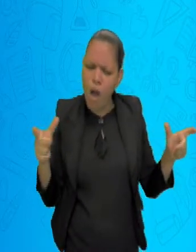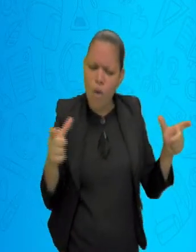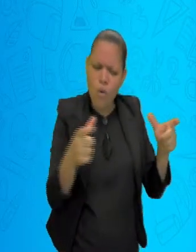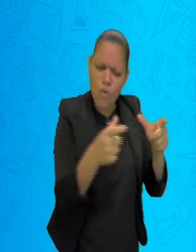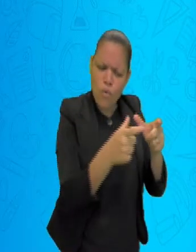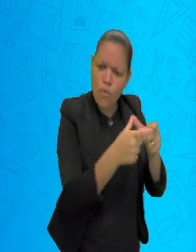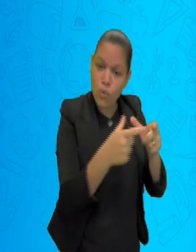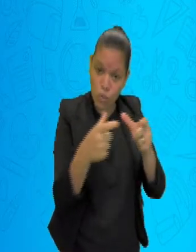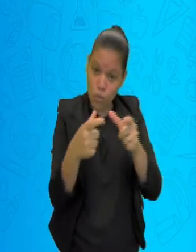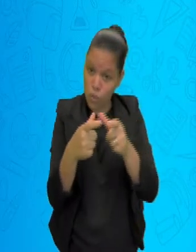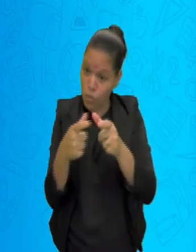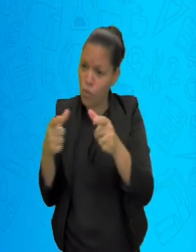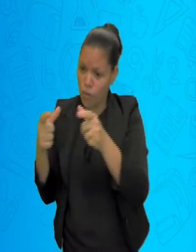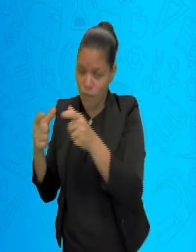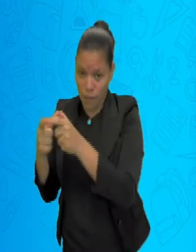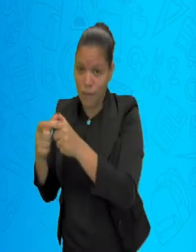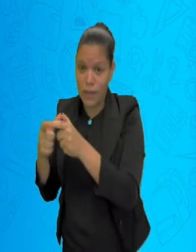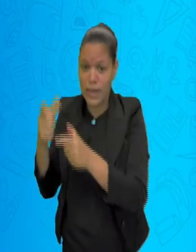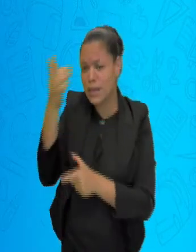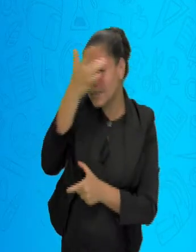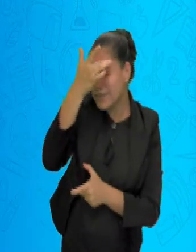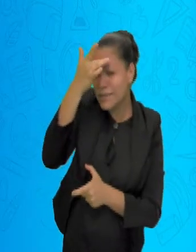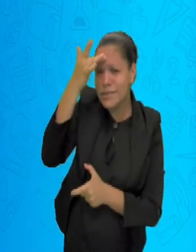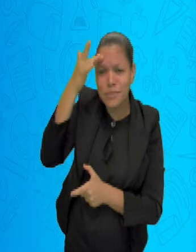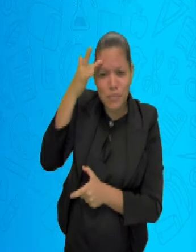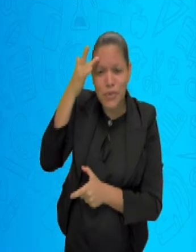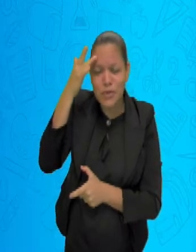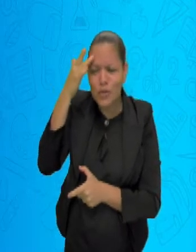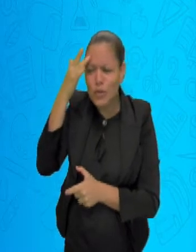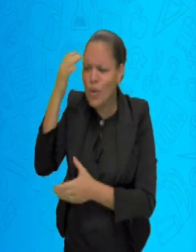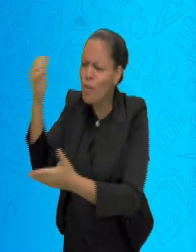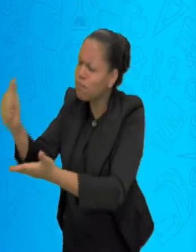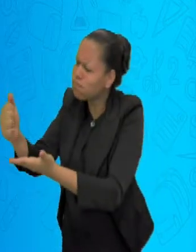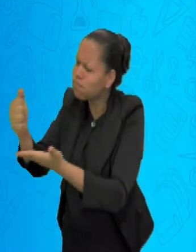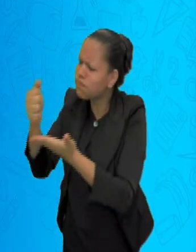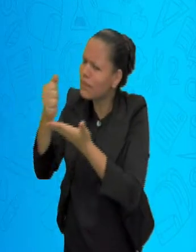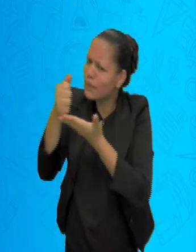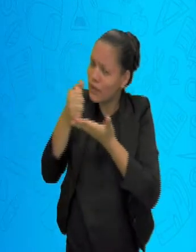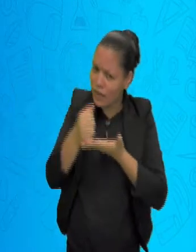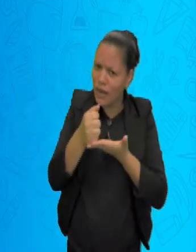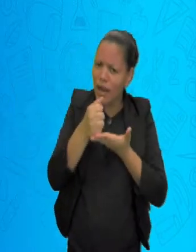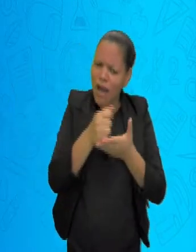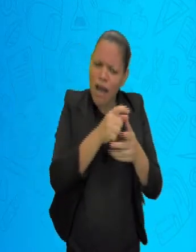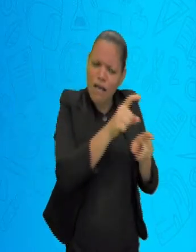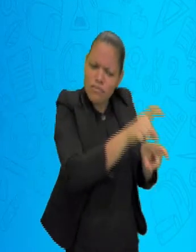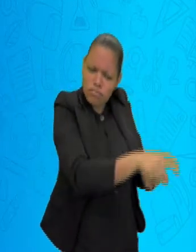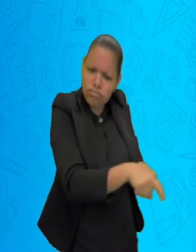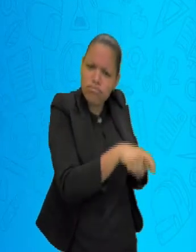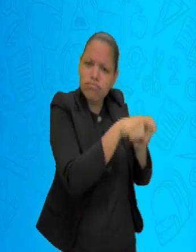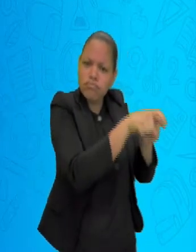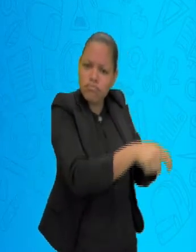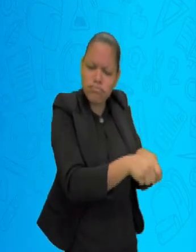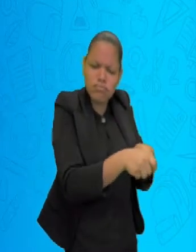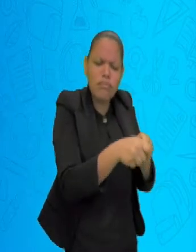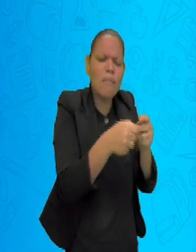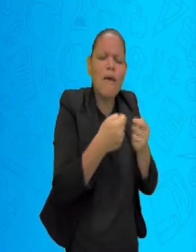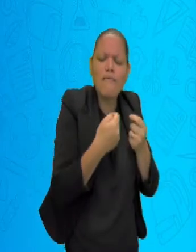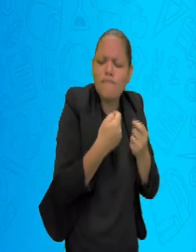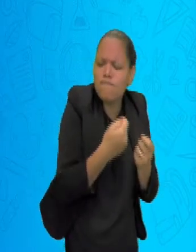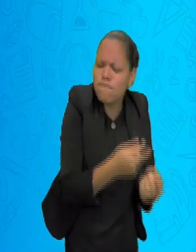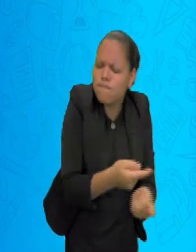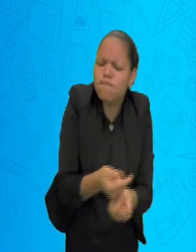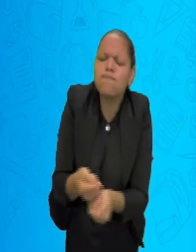grandes produtores podem trazer, né, esse plantio, todas as hortaliças, para fazer o quê? Vender os